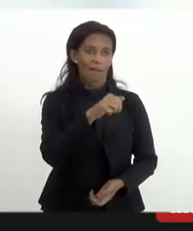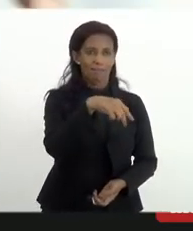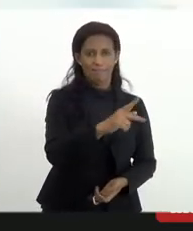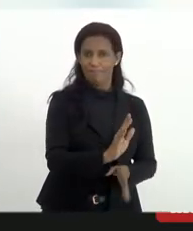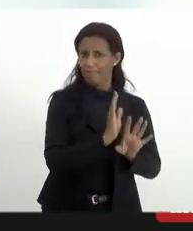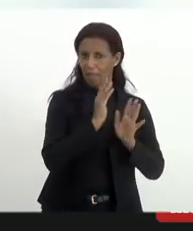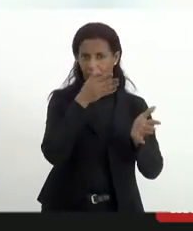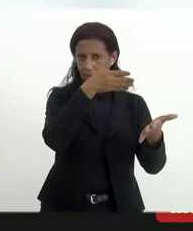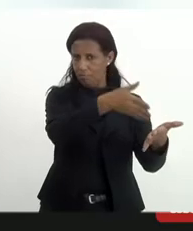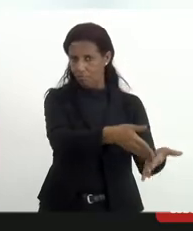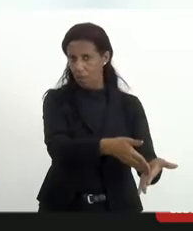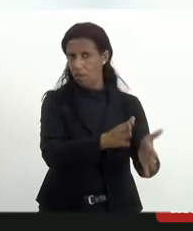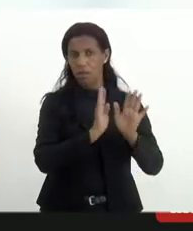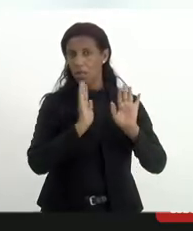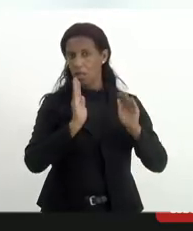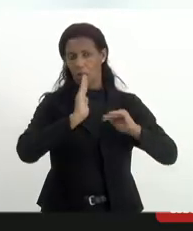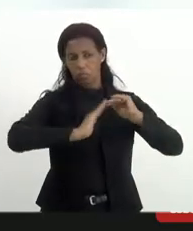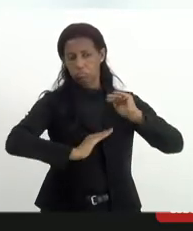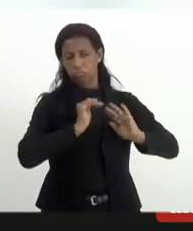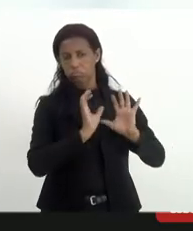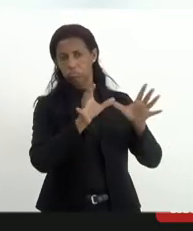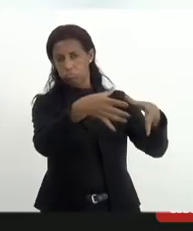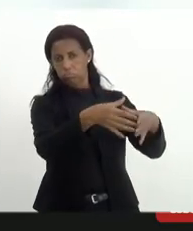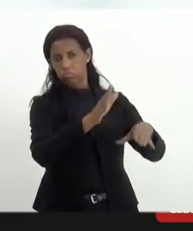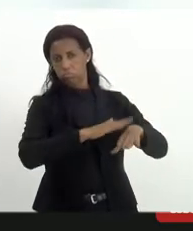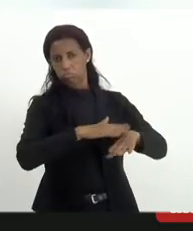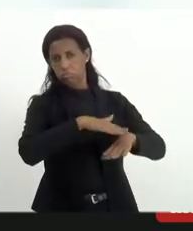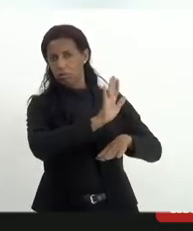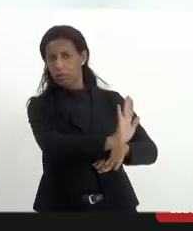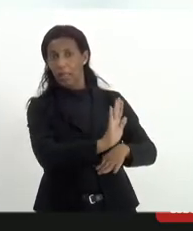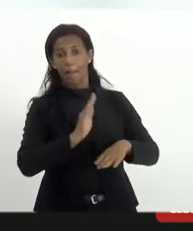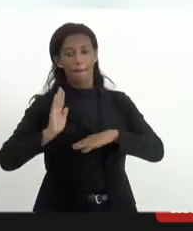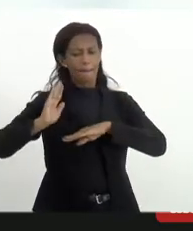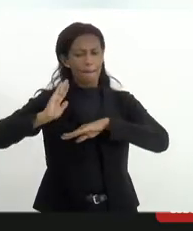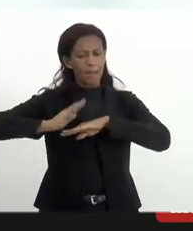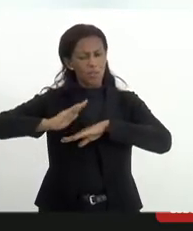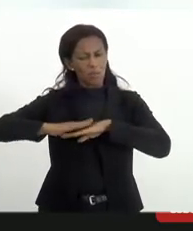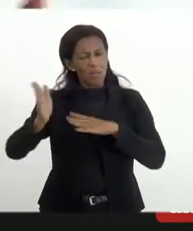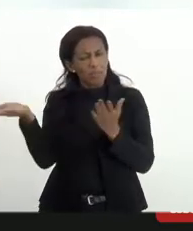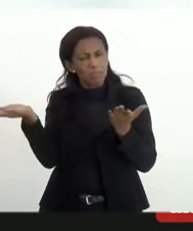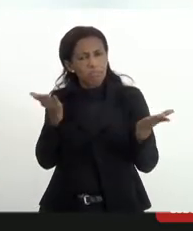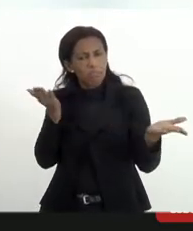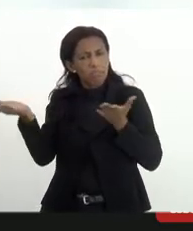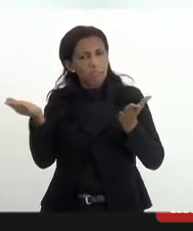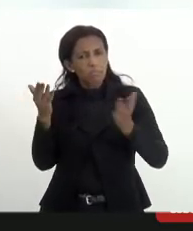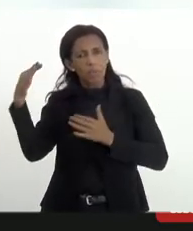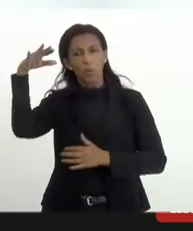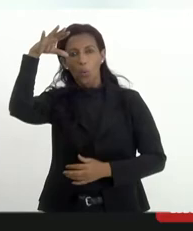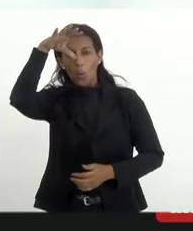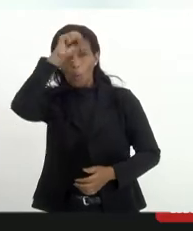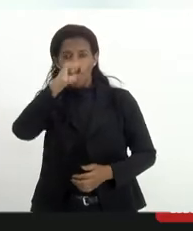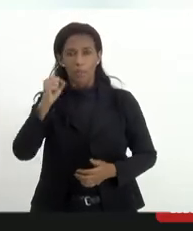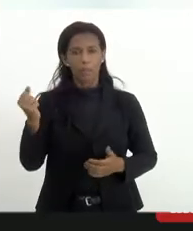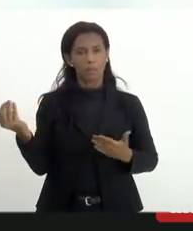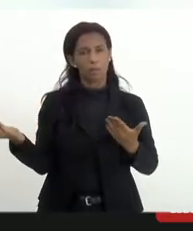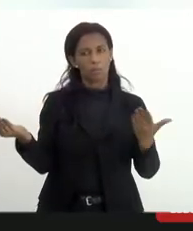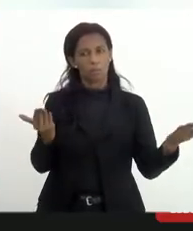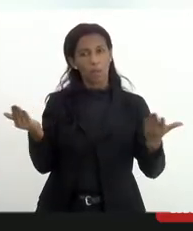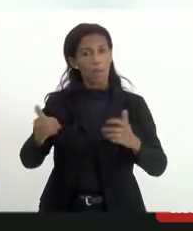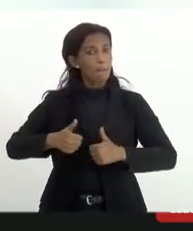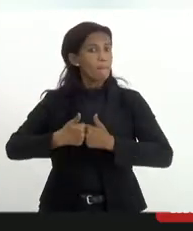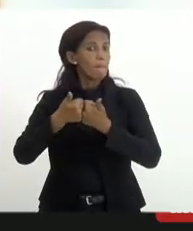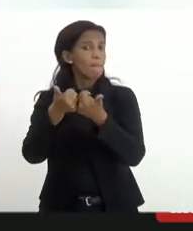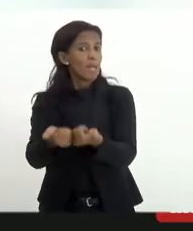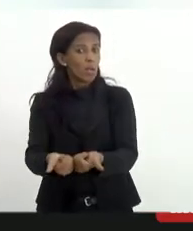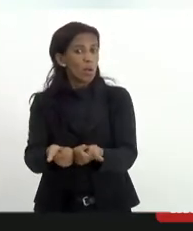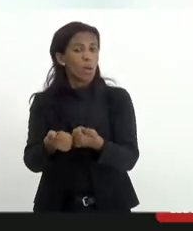não teremos invadir competência de ninguém. Mas quanto mais similar com a compreensão da ANP, melhor,